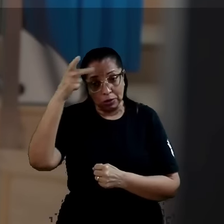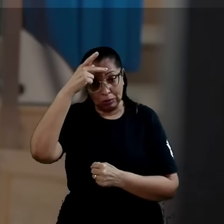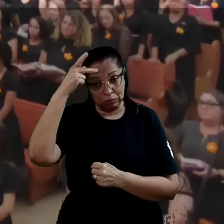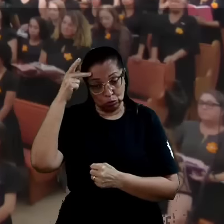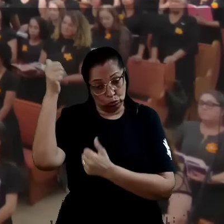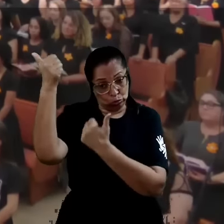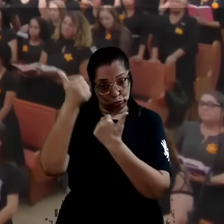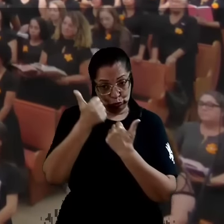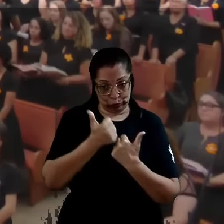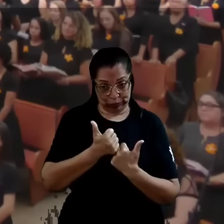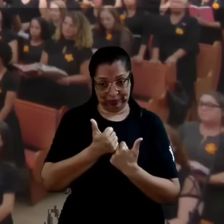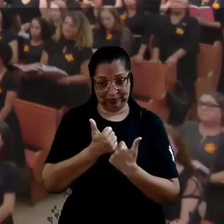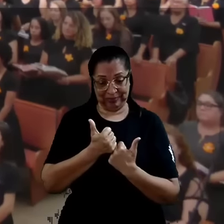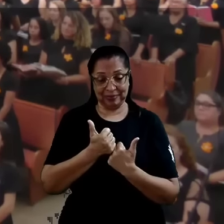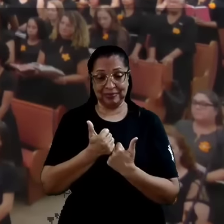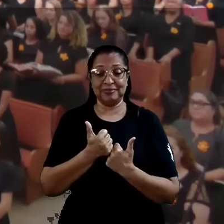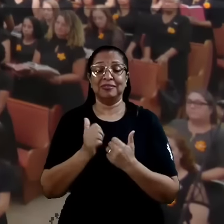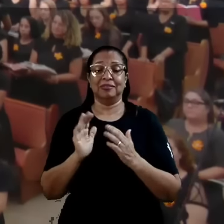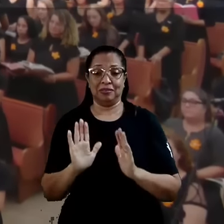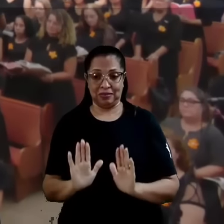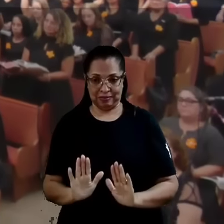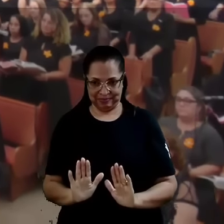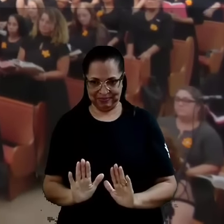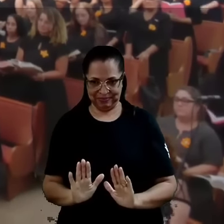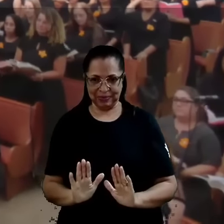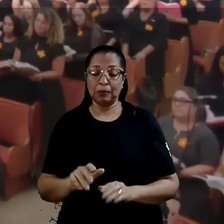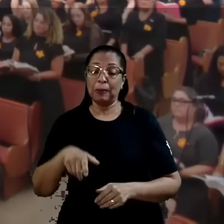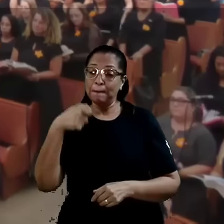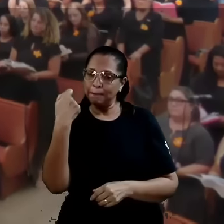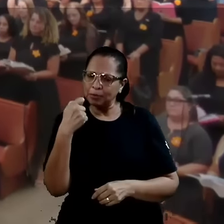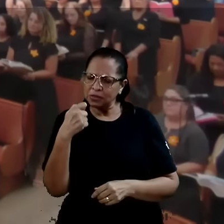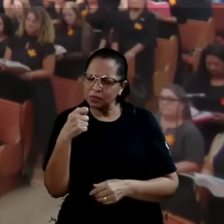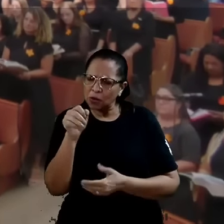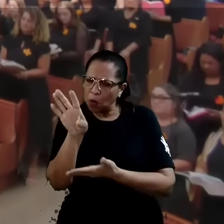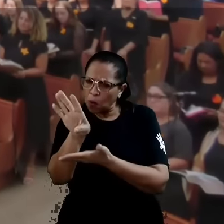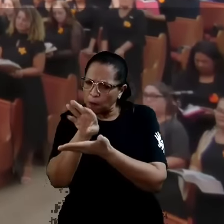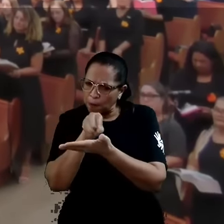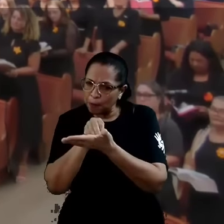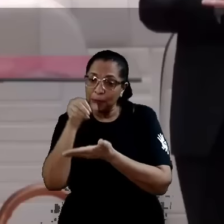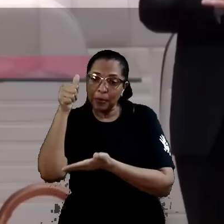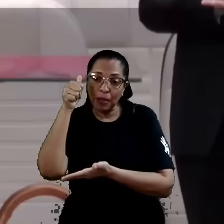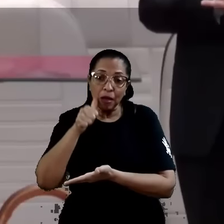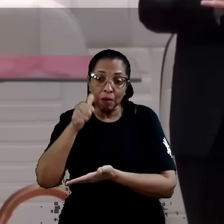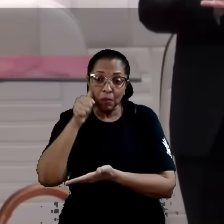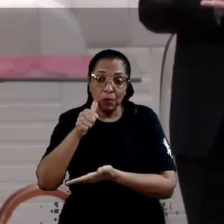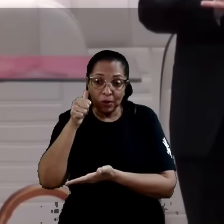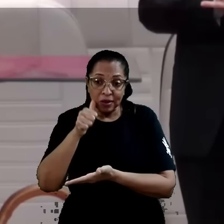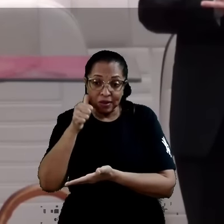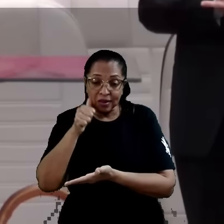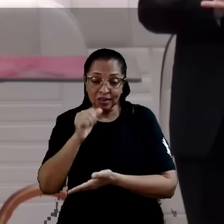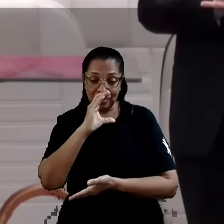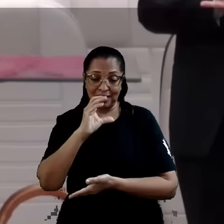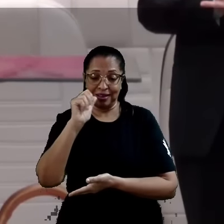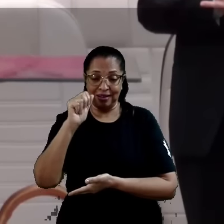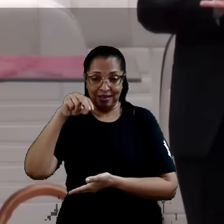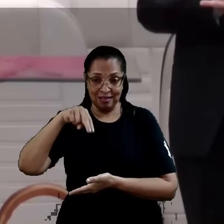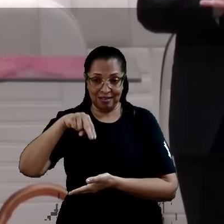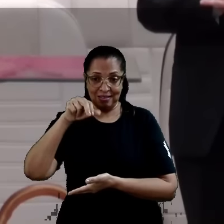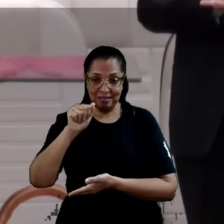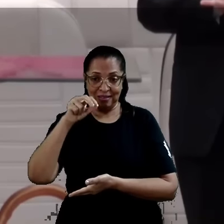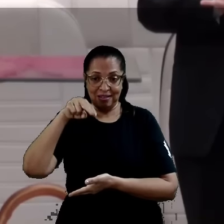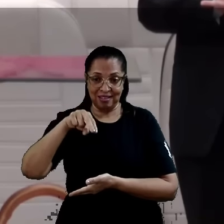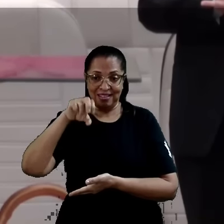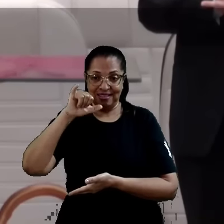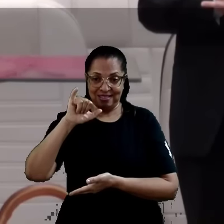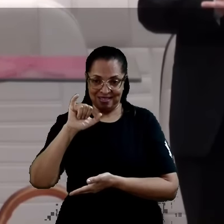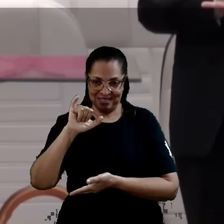sempre na posição da Mulher Cananeia não era para ela receber mas por causa da humildade